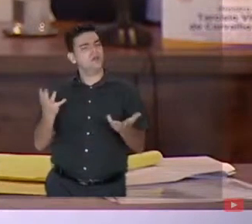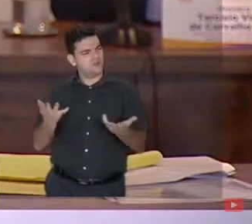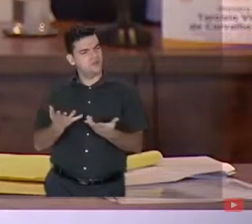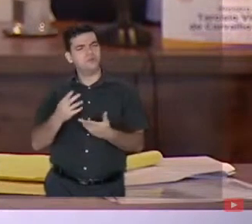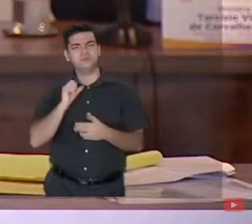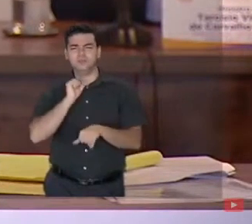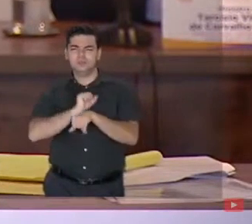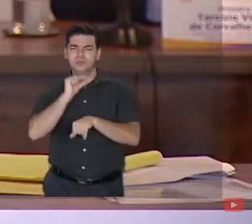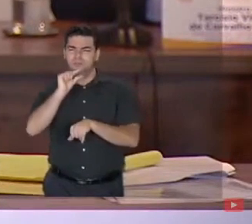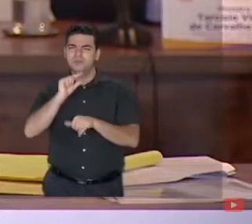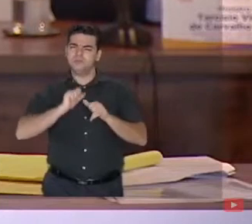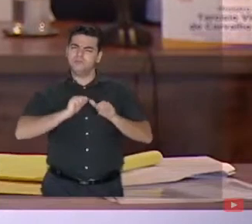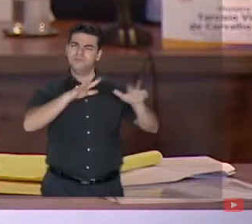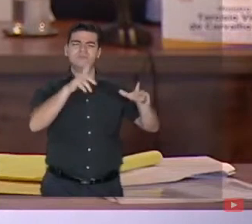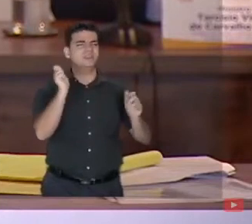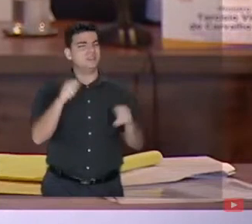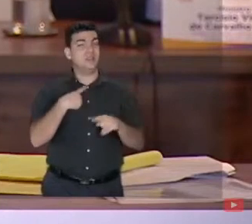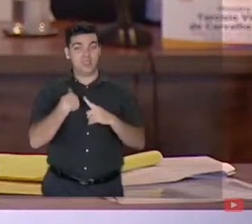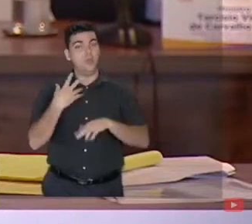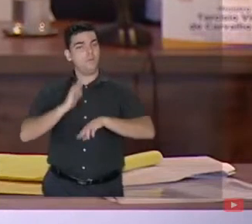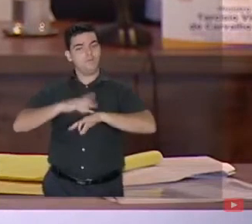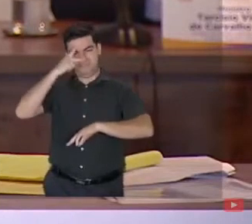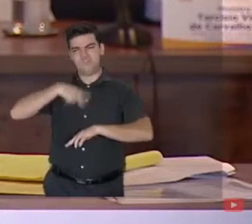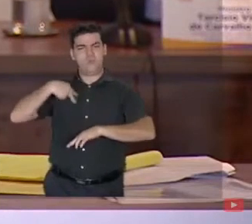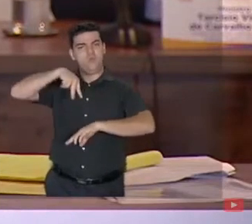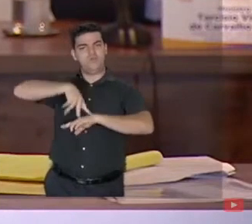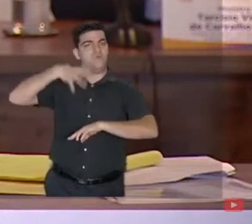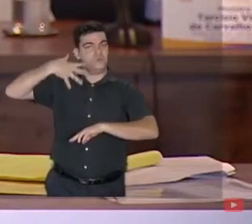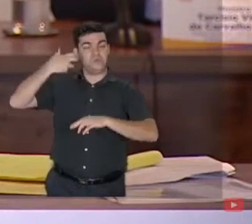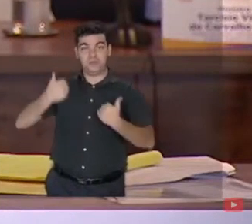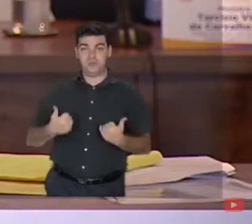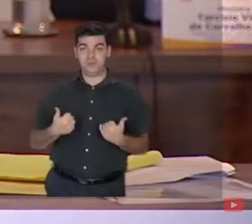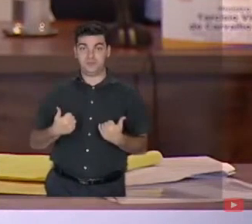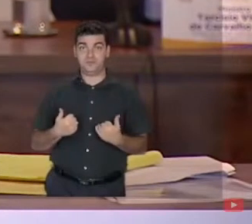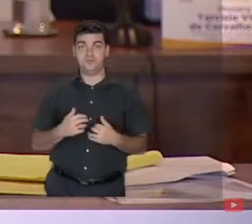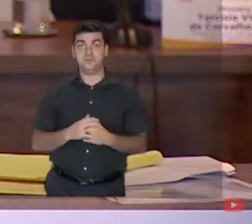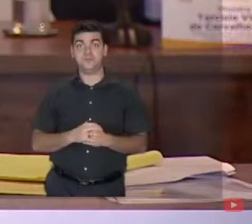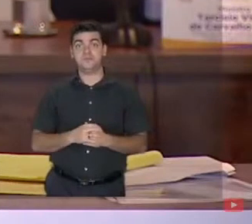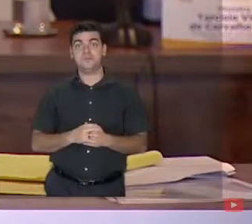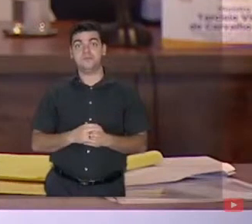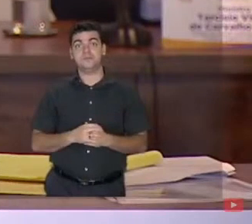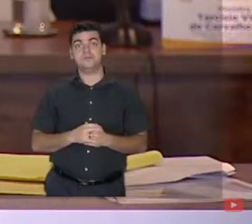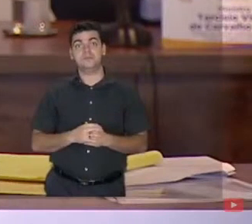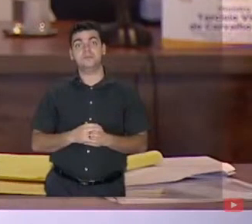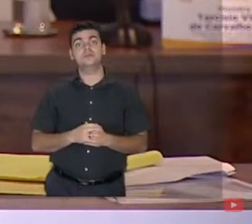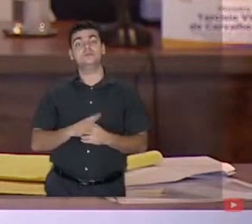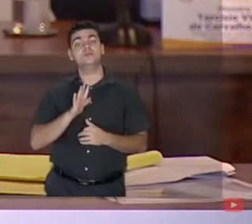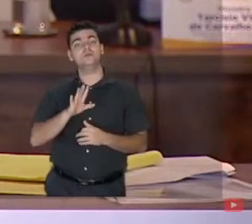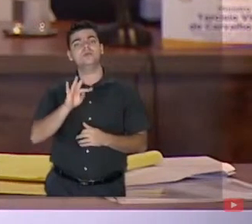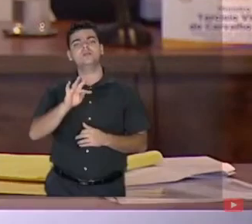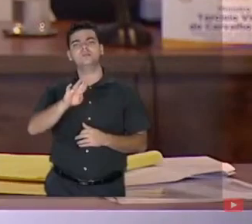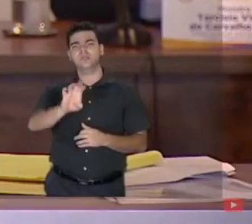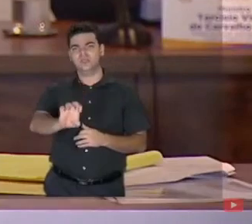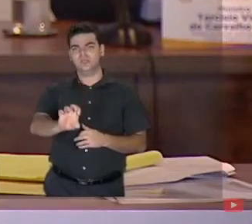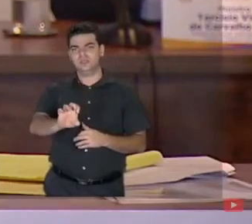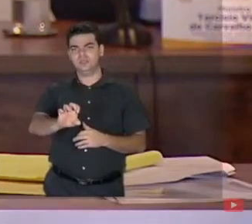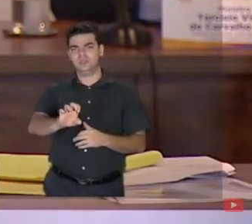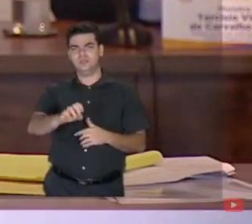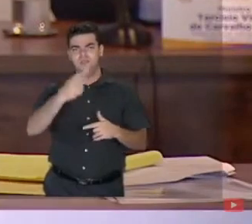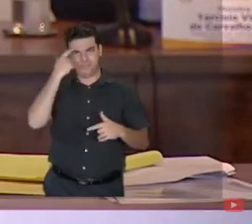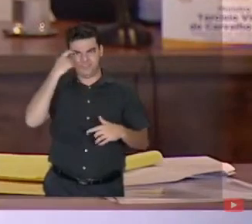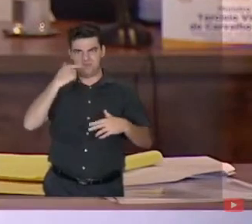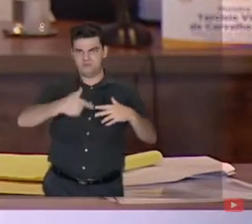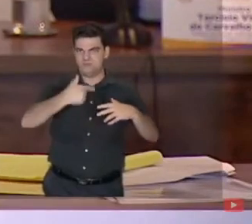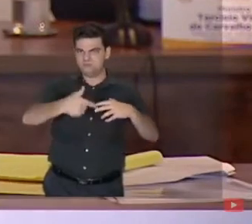essa informação. Eu volto aqui e passo pessoalmente, tá bem? Esse sistema de processamento pelos TRS, imagino que não poderia voltar